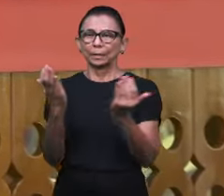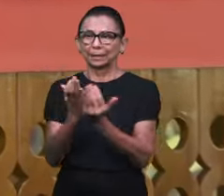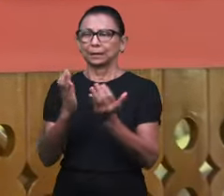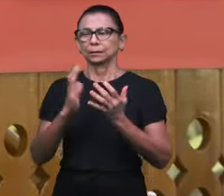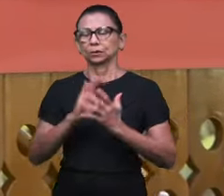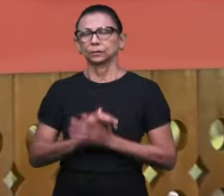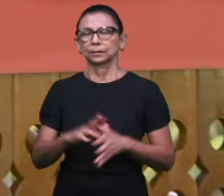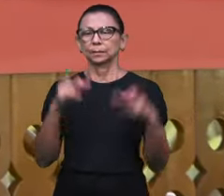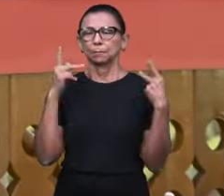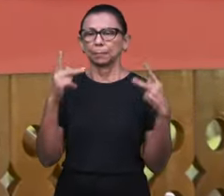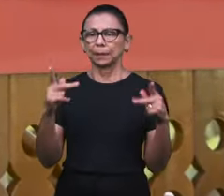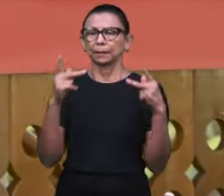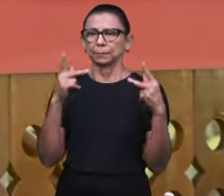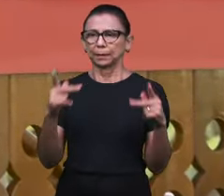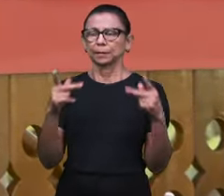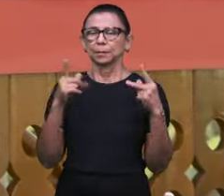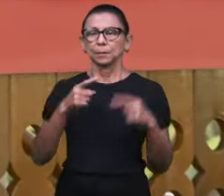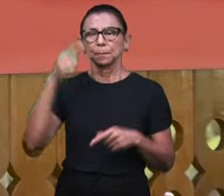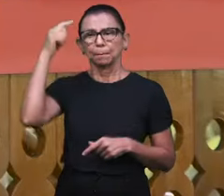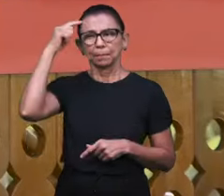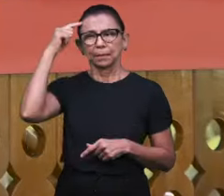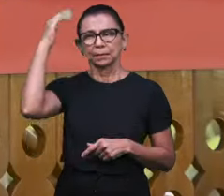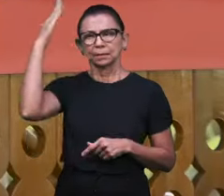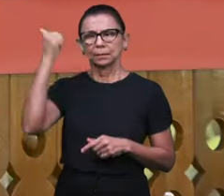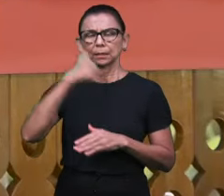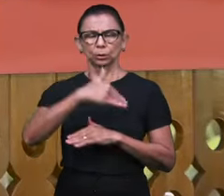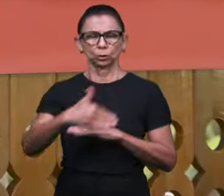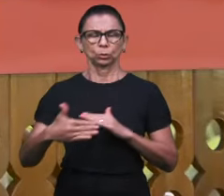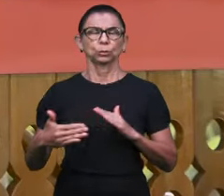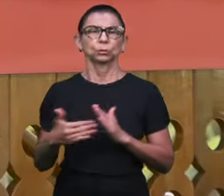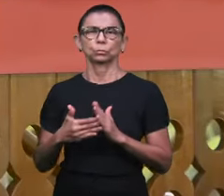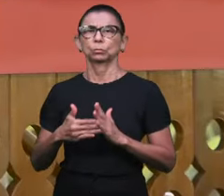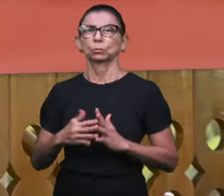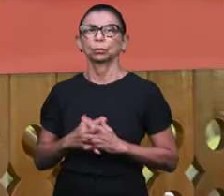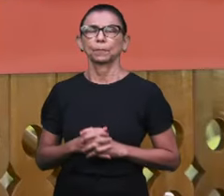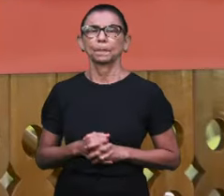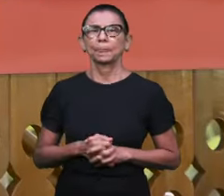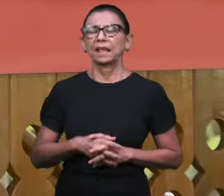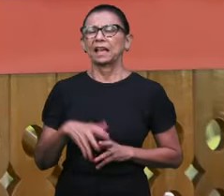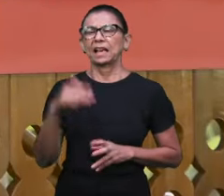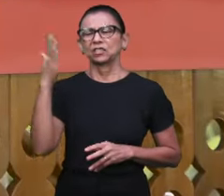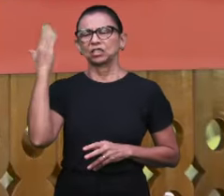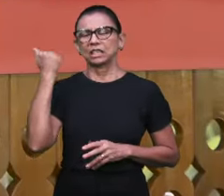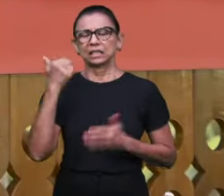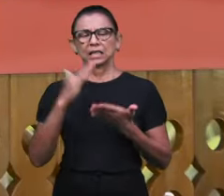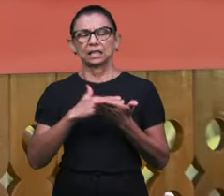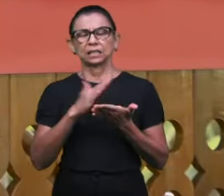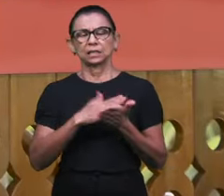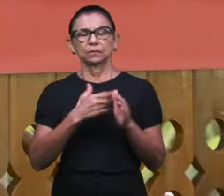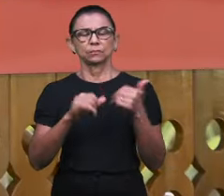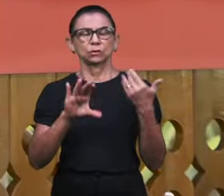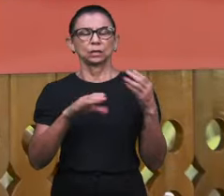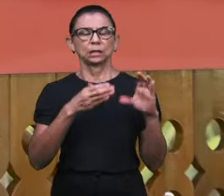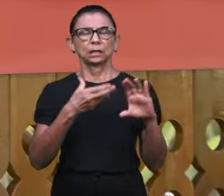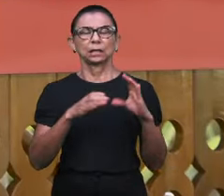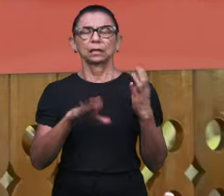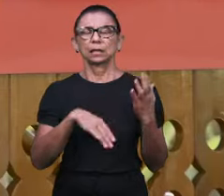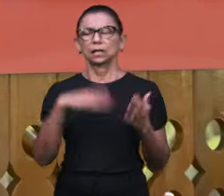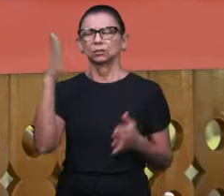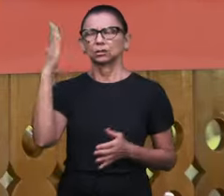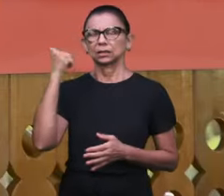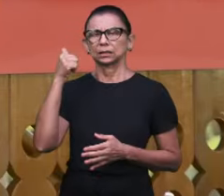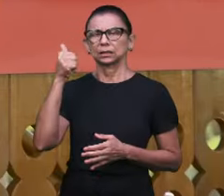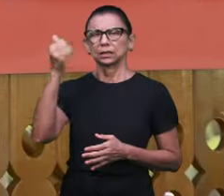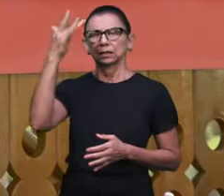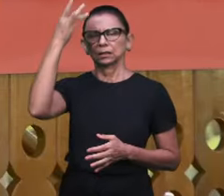nada. Ele sabe de tudo. Ele quer pegar o livro de Cantares hoje, aprender o livro de Cantares, decorar o livro de Cantares e